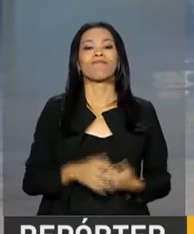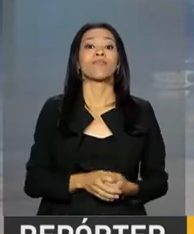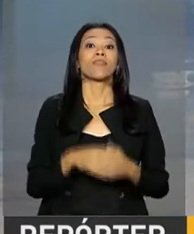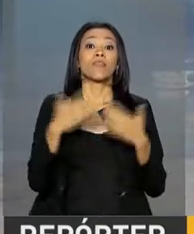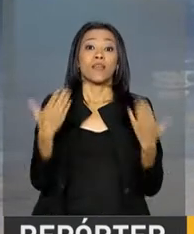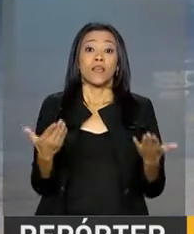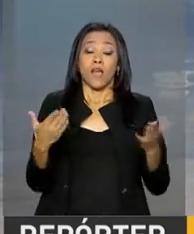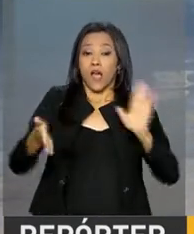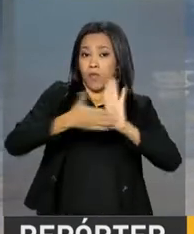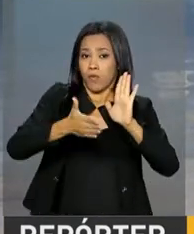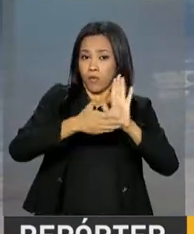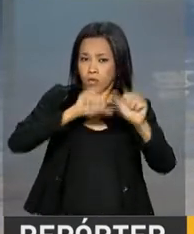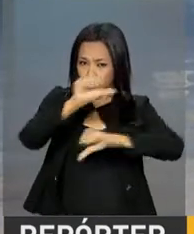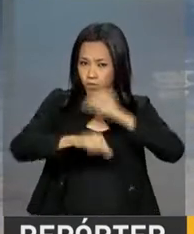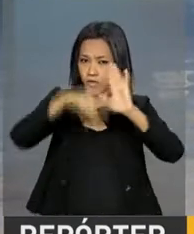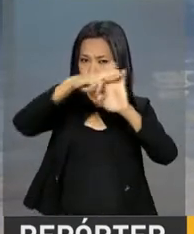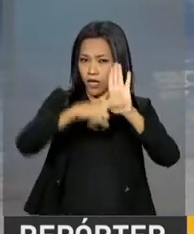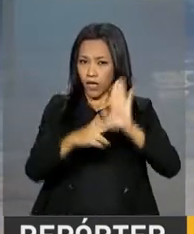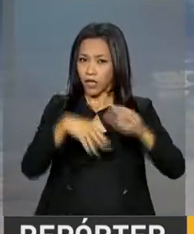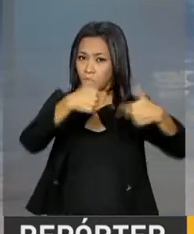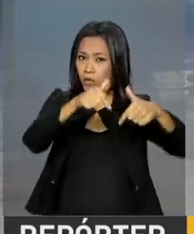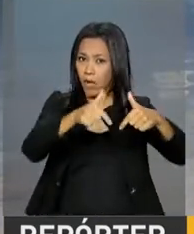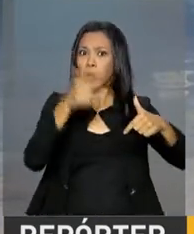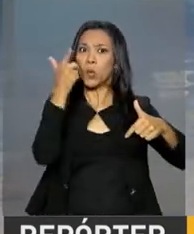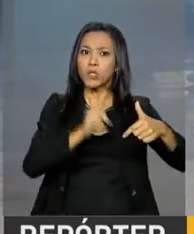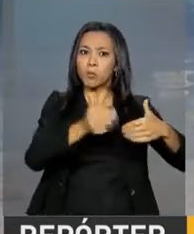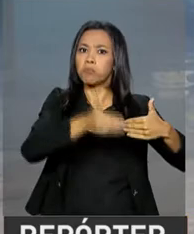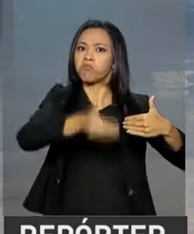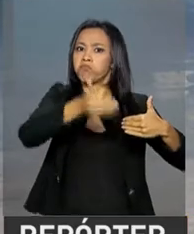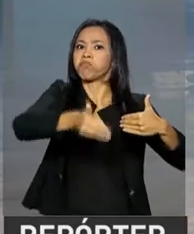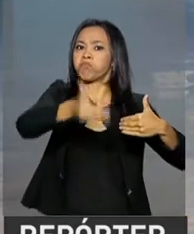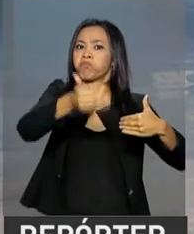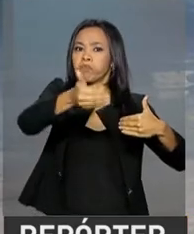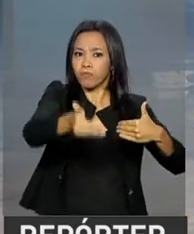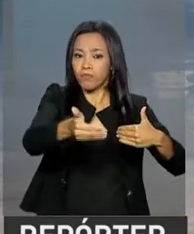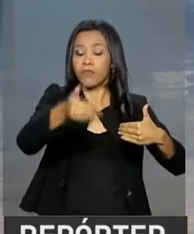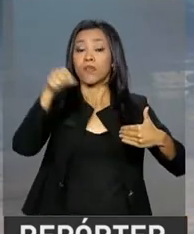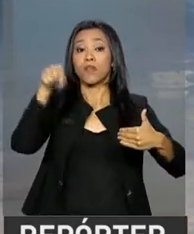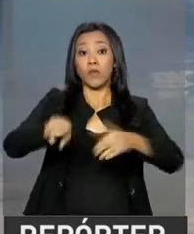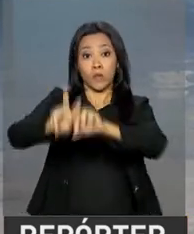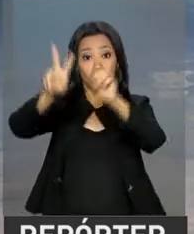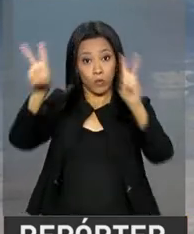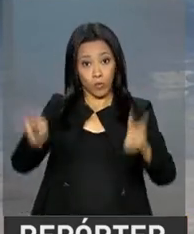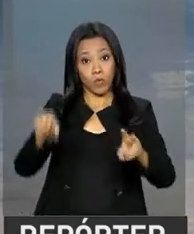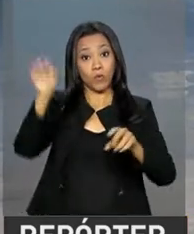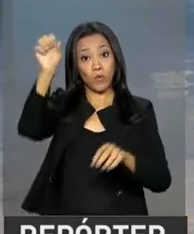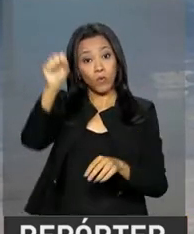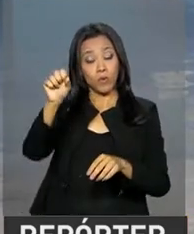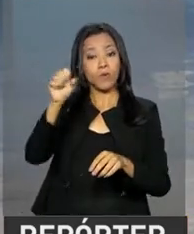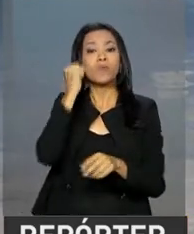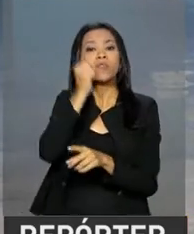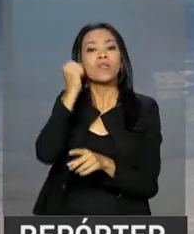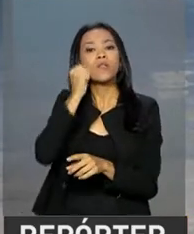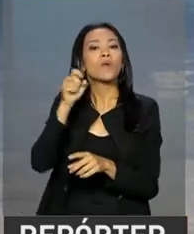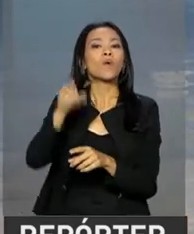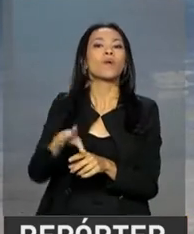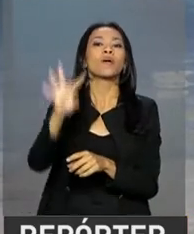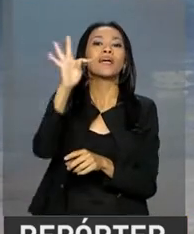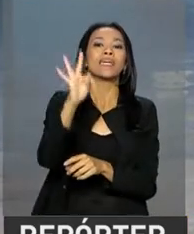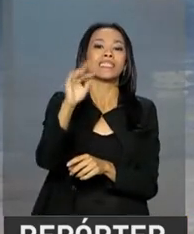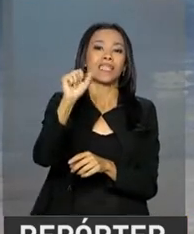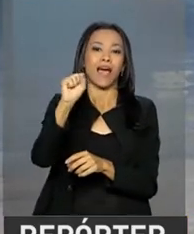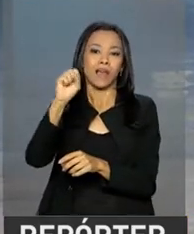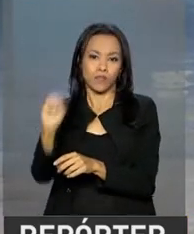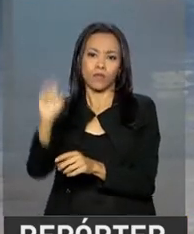avançou nesta terça-feira no senado federal o presidente da comissão de assuntos econômicos senador tasso jereissati deu como